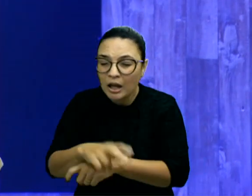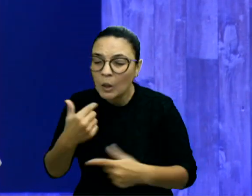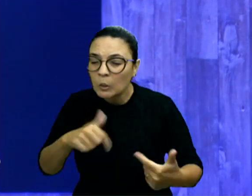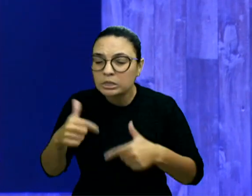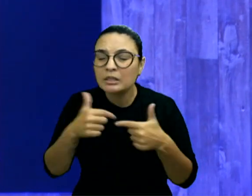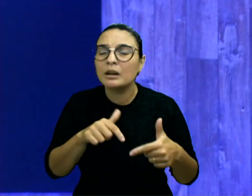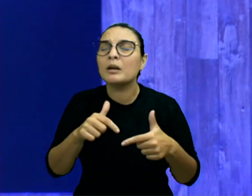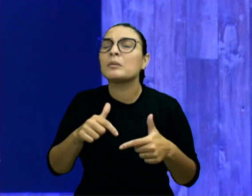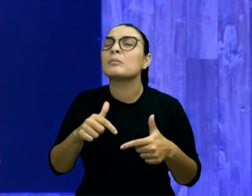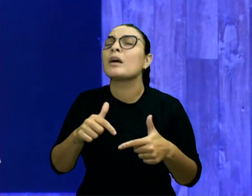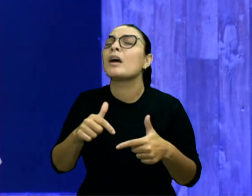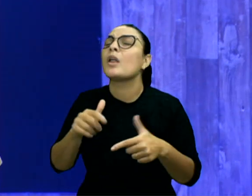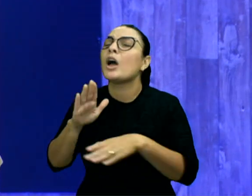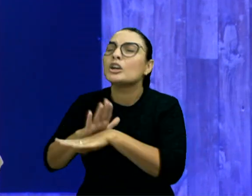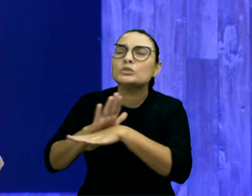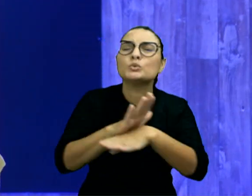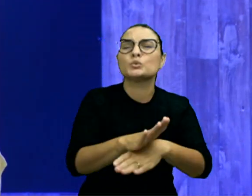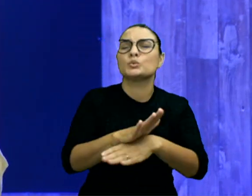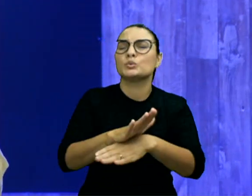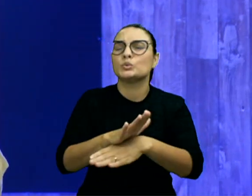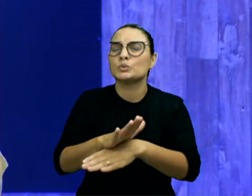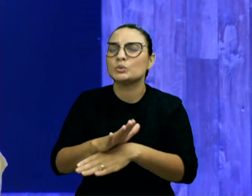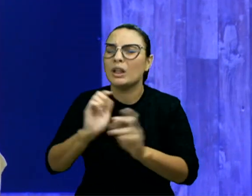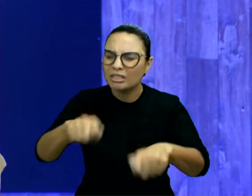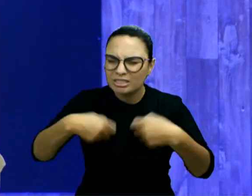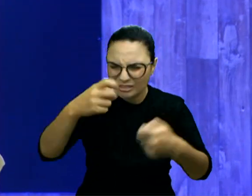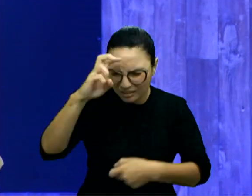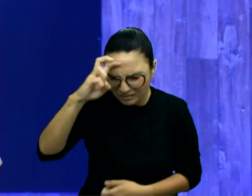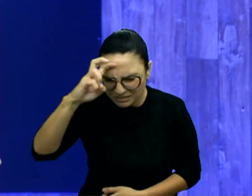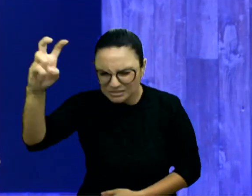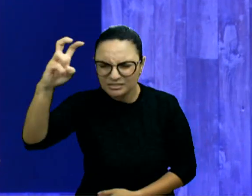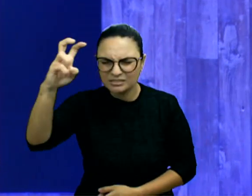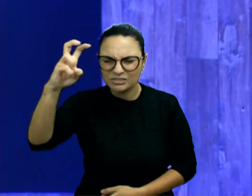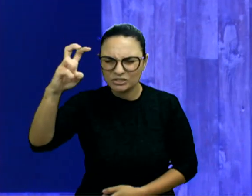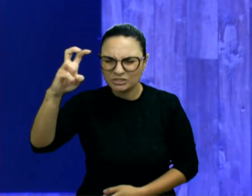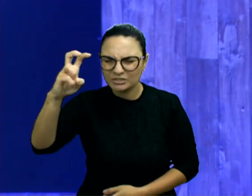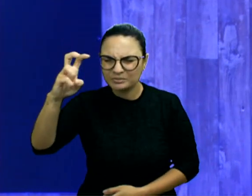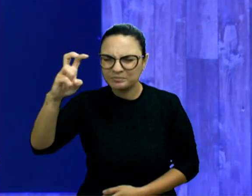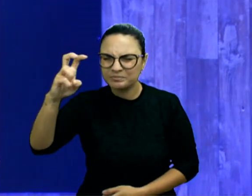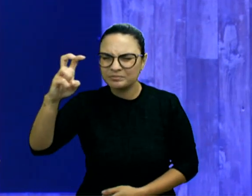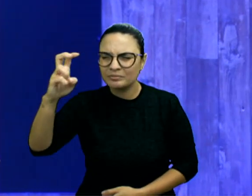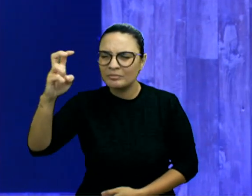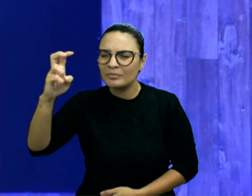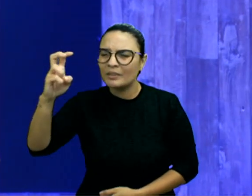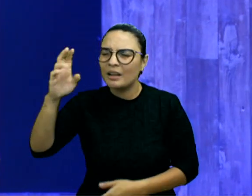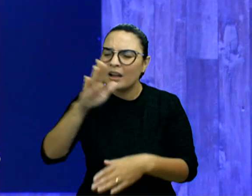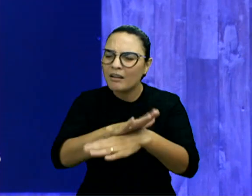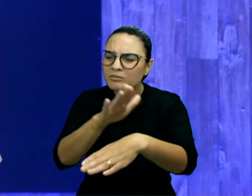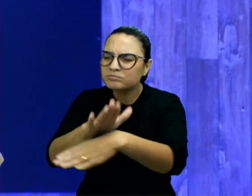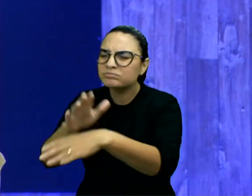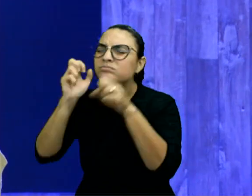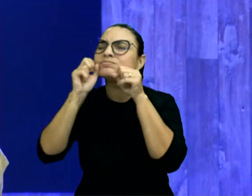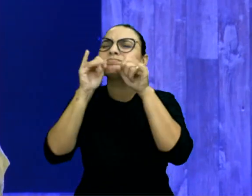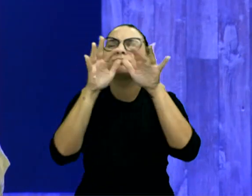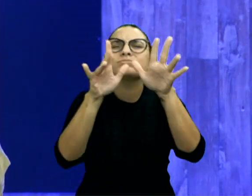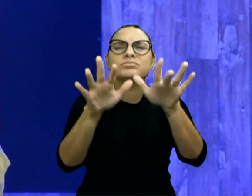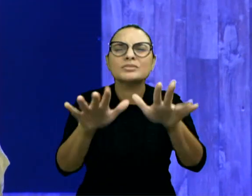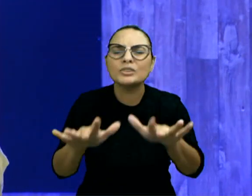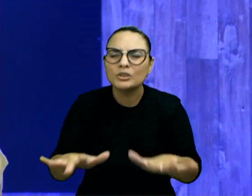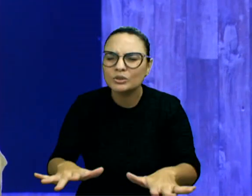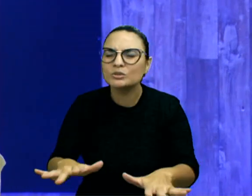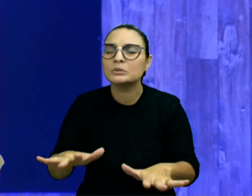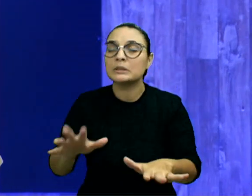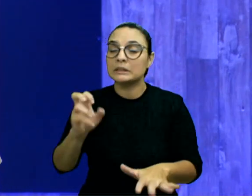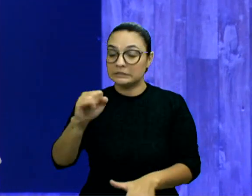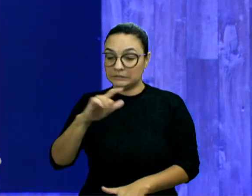janelas dos céus, dá inteligência, Pai, em nome de Jesus, traz a provisão, no nome de Jesus. Se